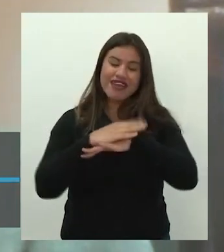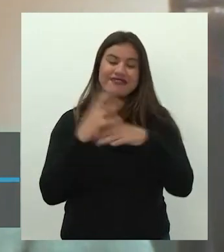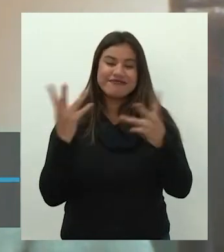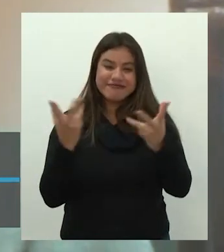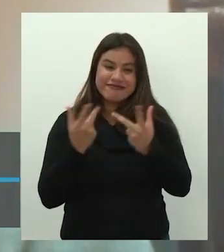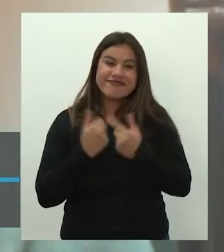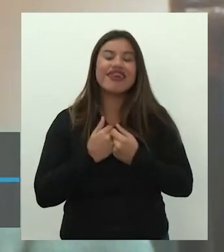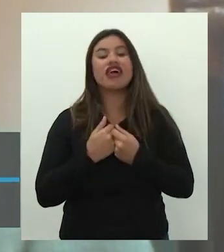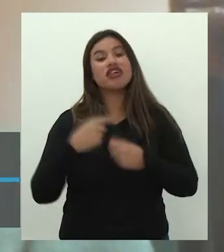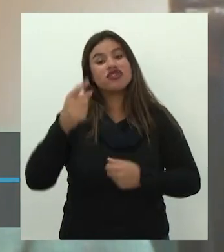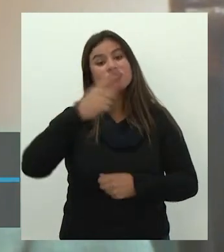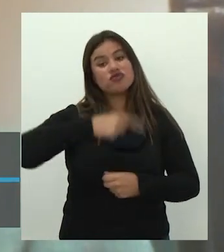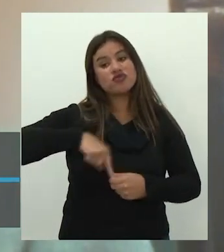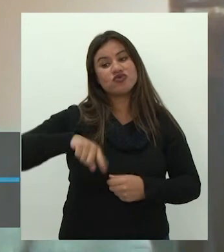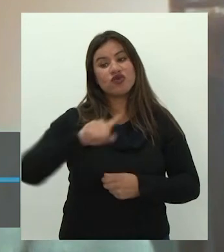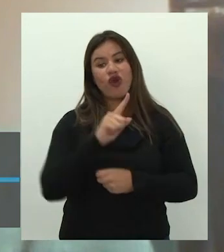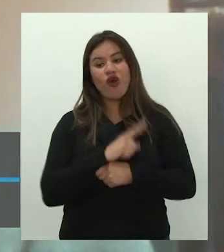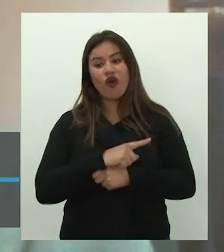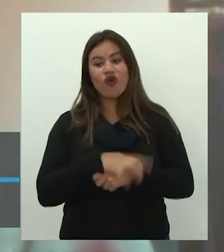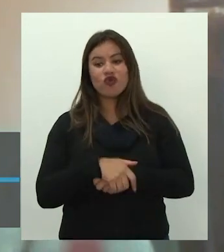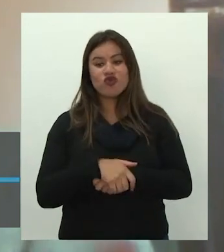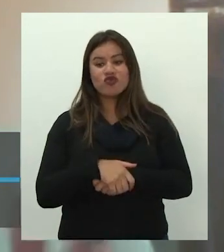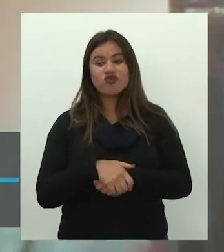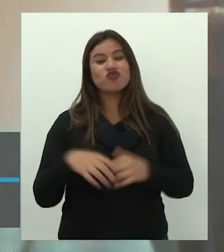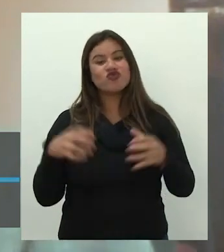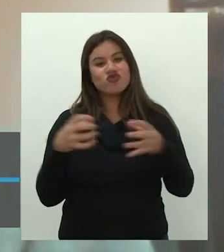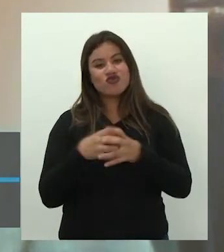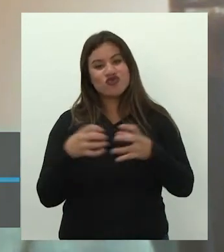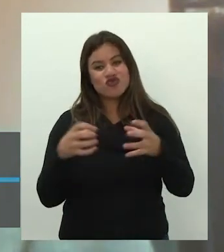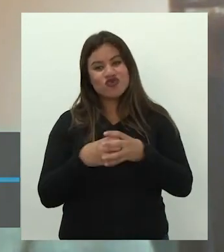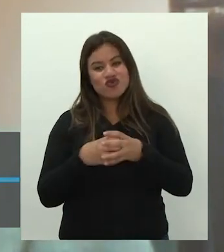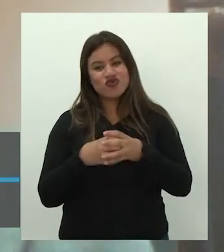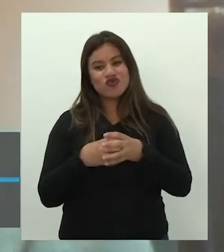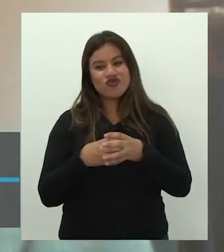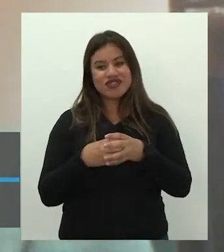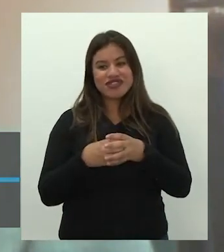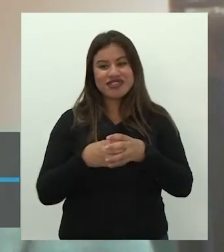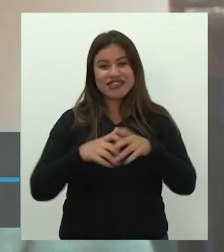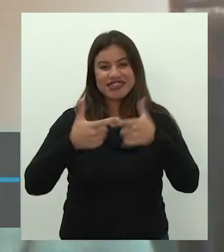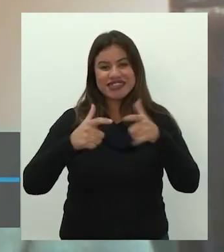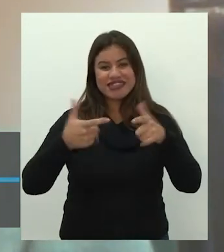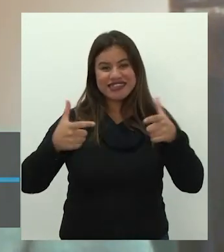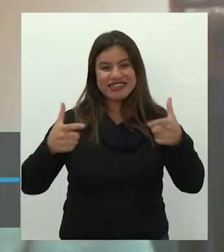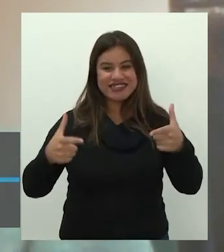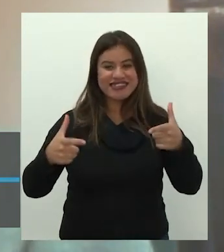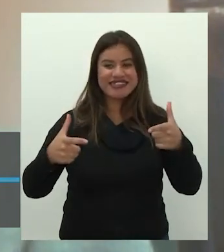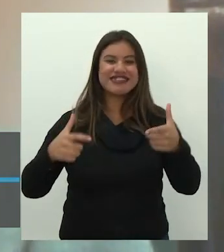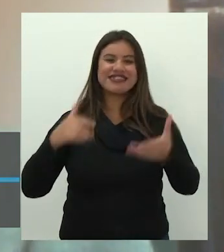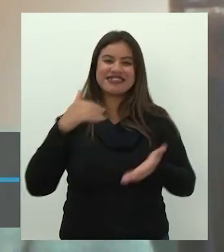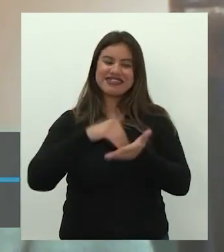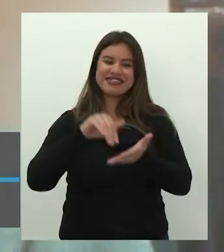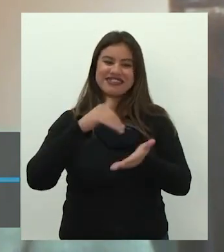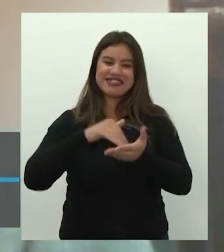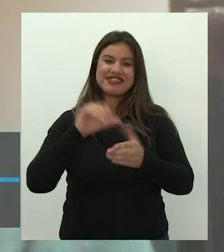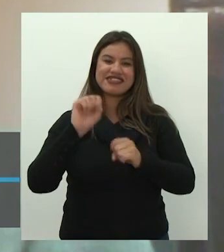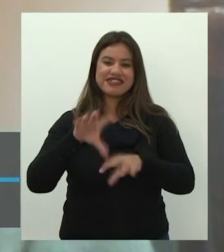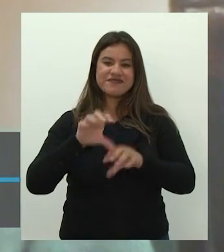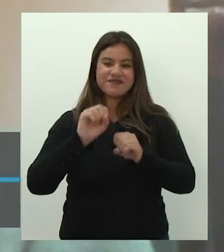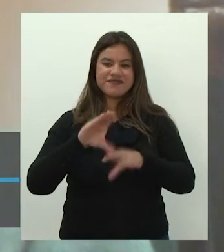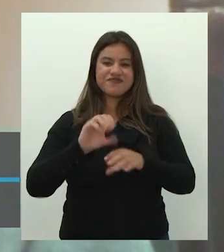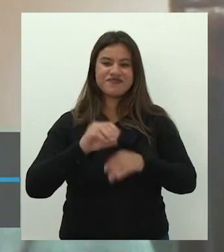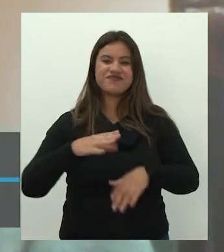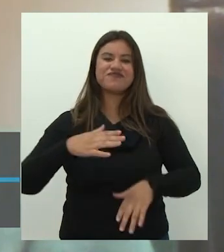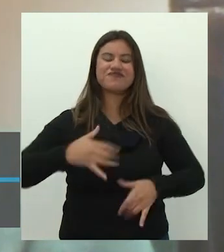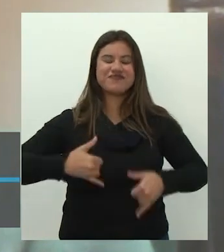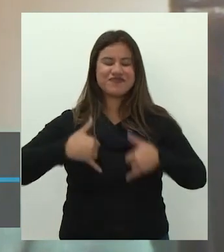toda a nossa equipe toda, dessa imensa, que é a nossa Secretaria da Educação, está